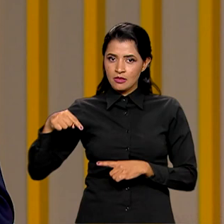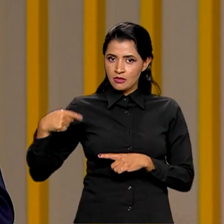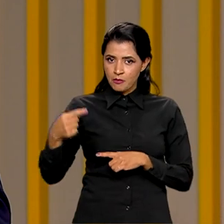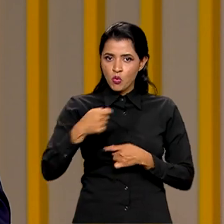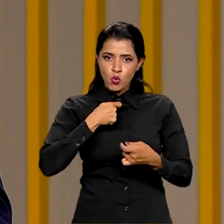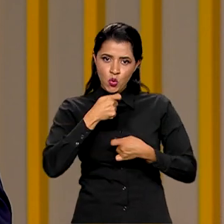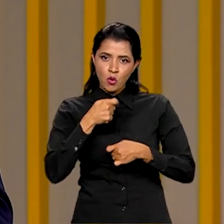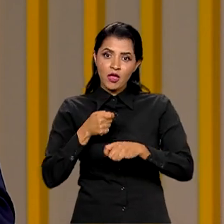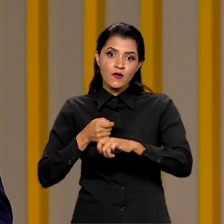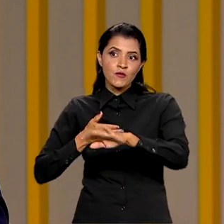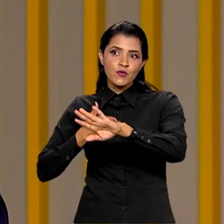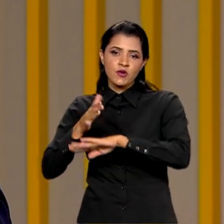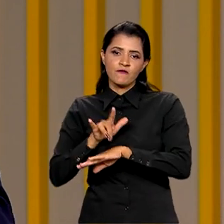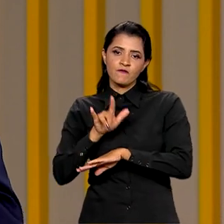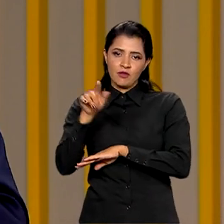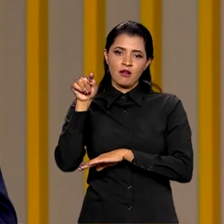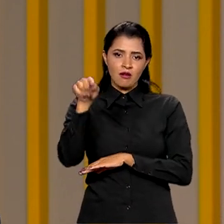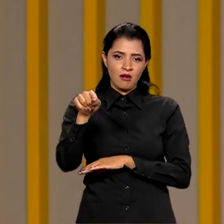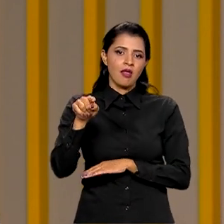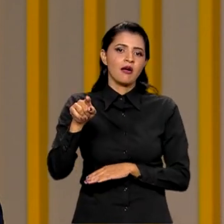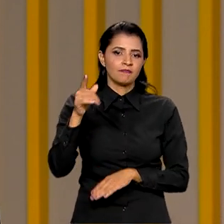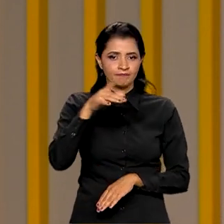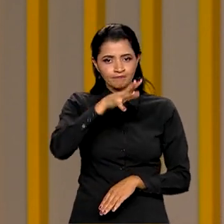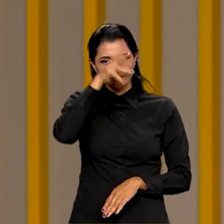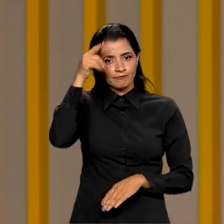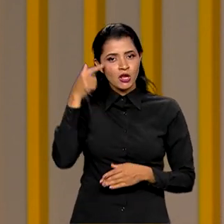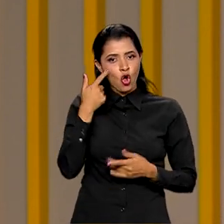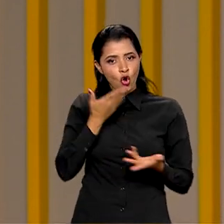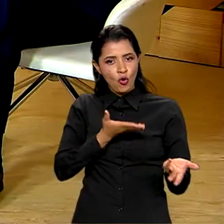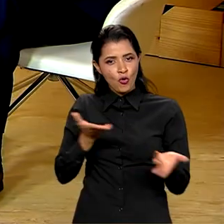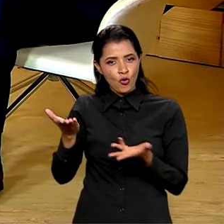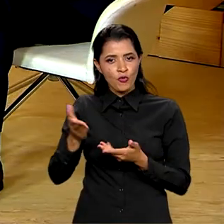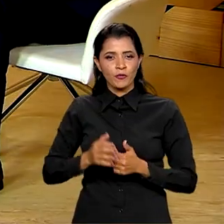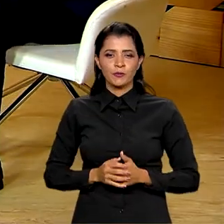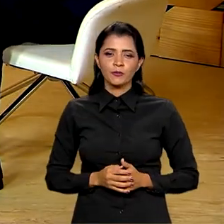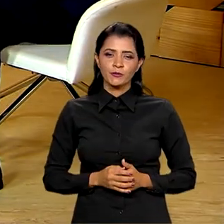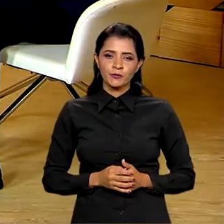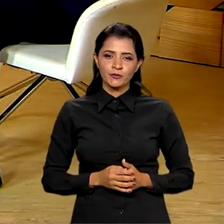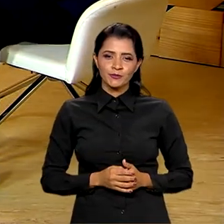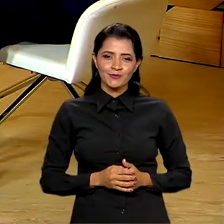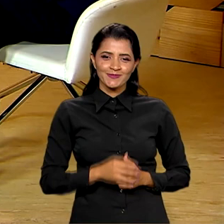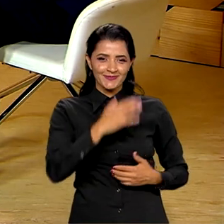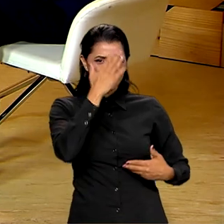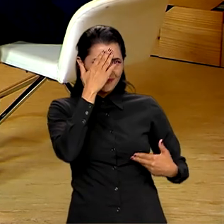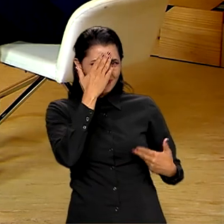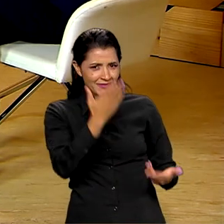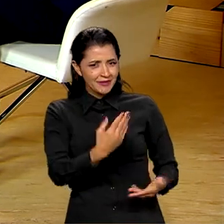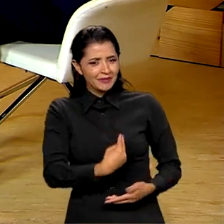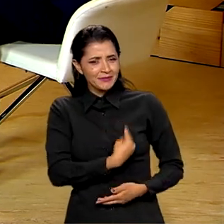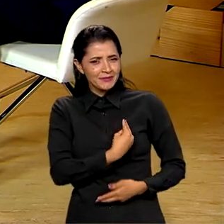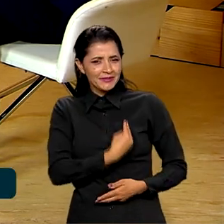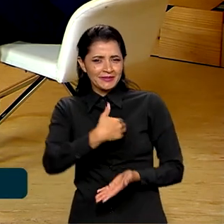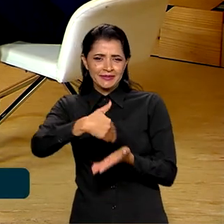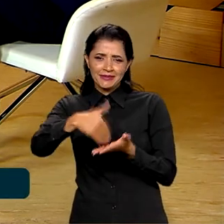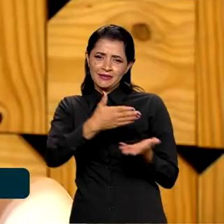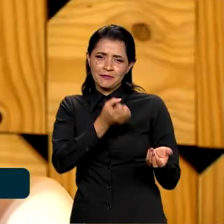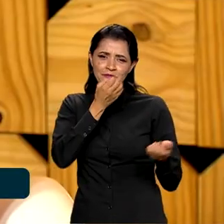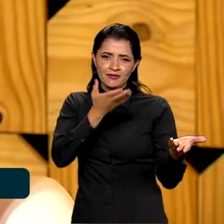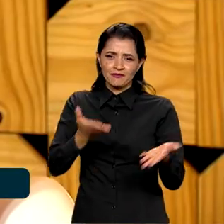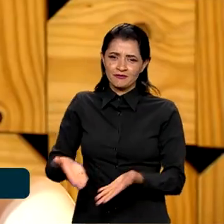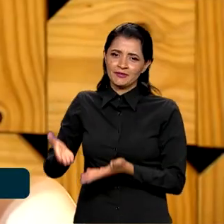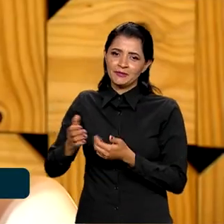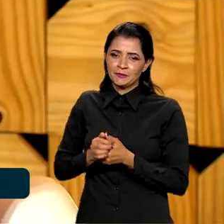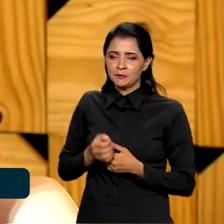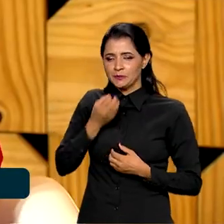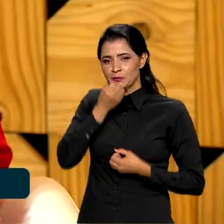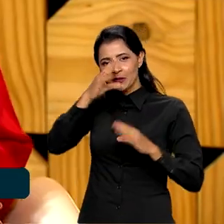entrevista embarcou direto para Belém. Confira aí essa entrevista. Muito obrigado pela presença, secretária. Seja bem-vinda. Boa